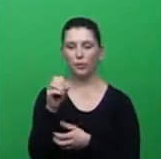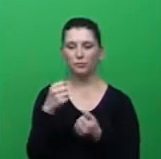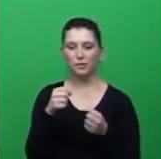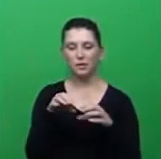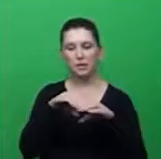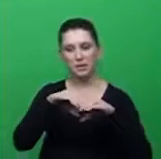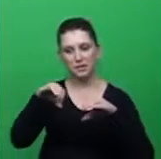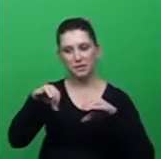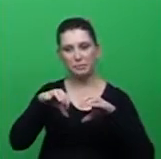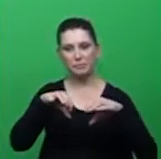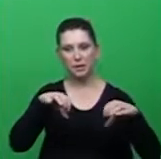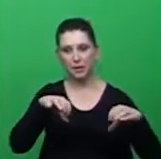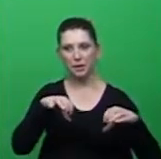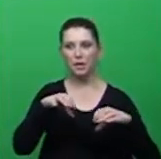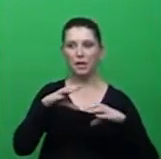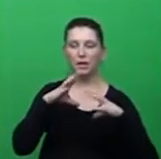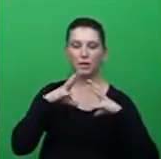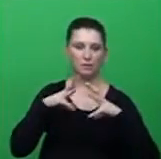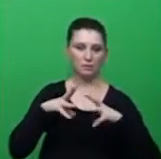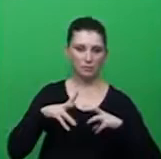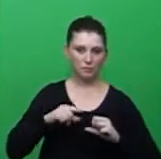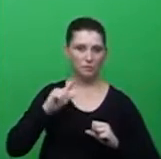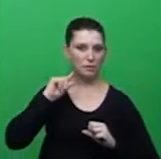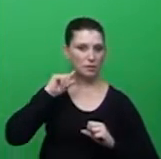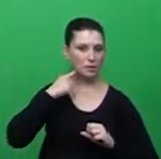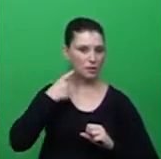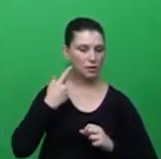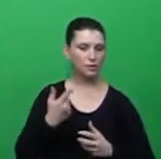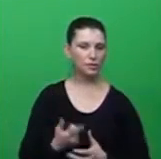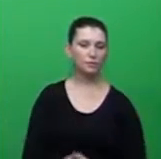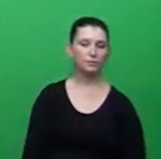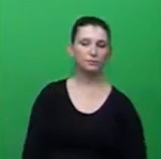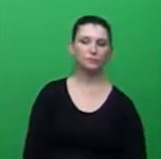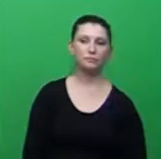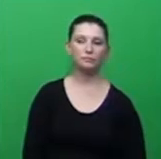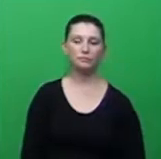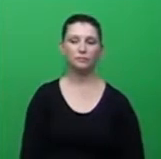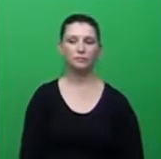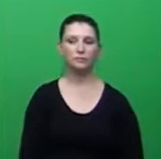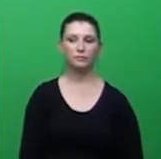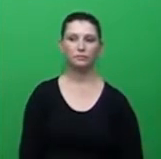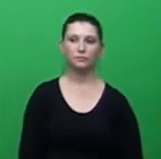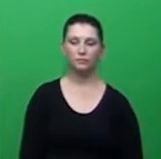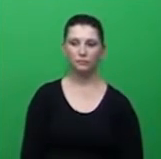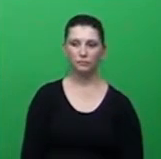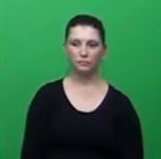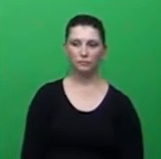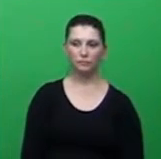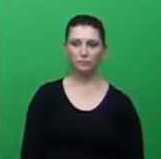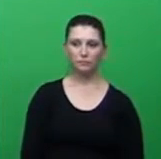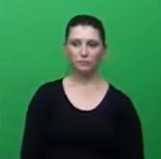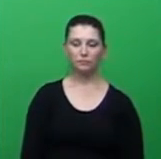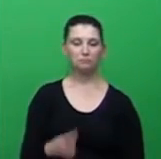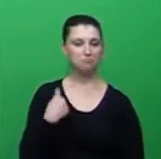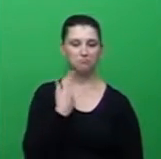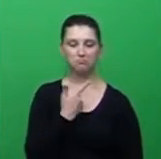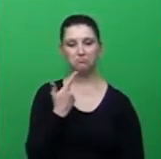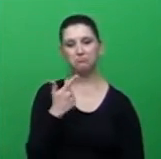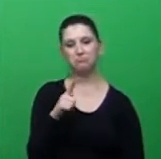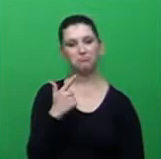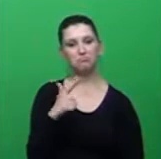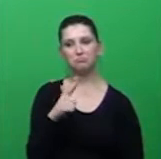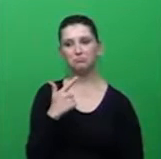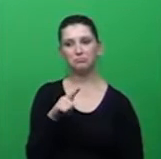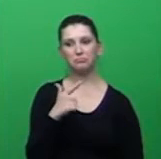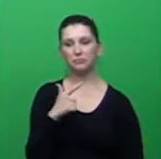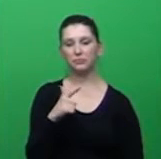e tal. Eu vejo que parece que nós, lá nos nossos bairros, não temos, né,